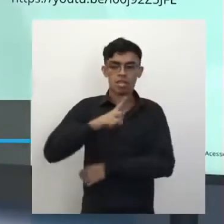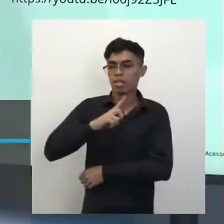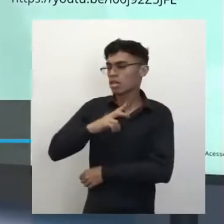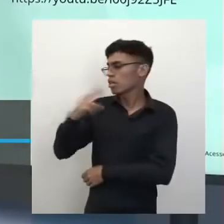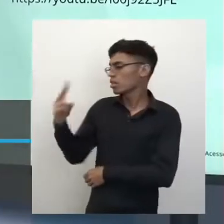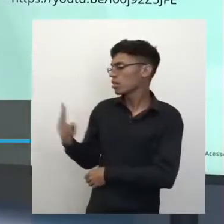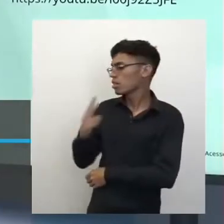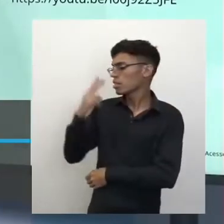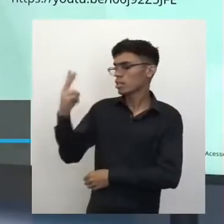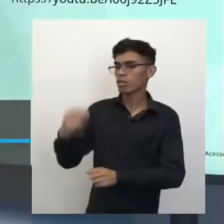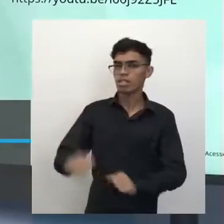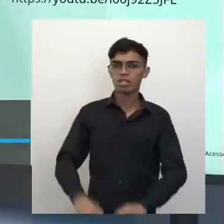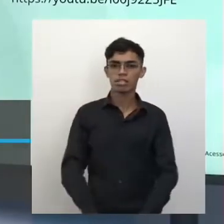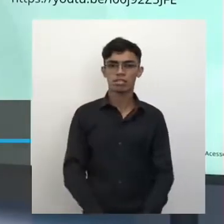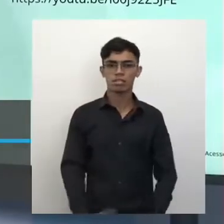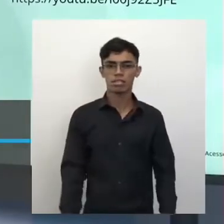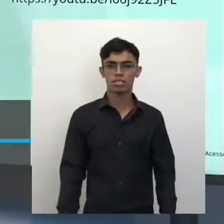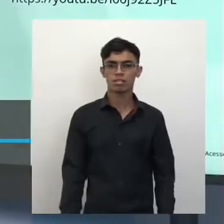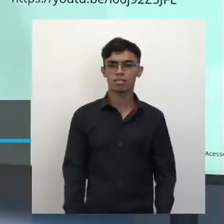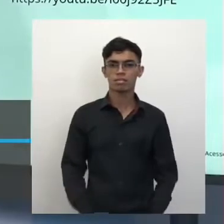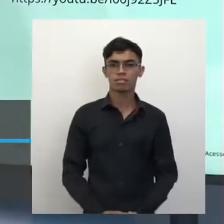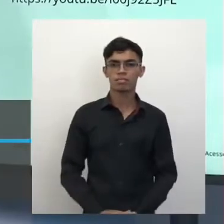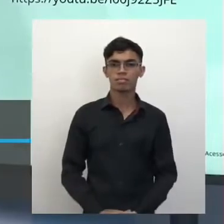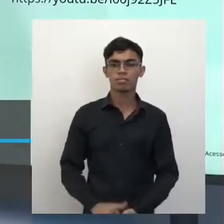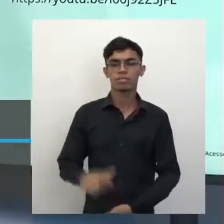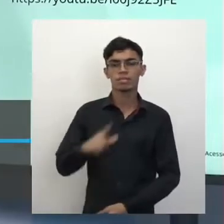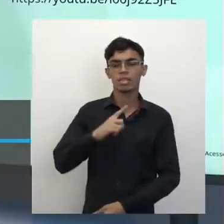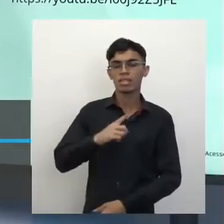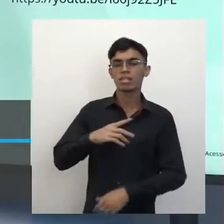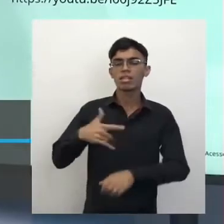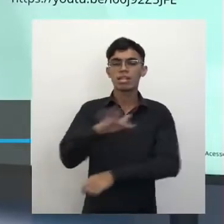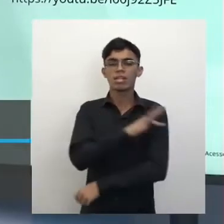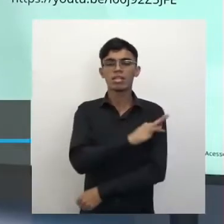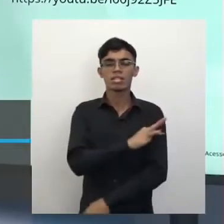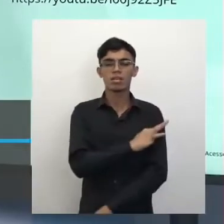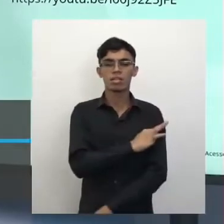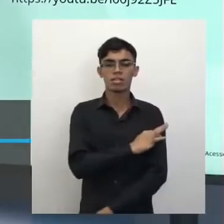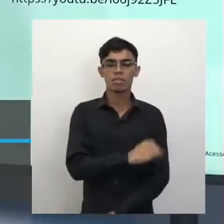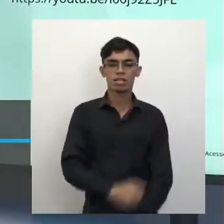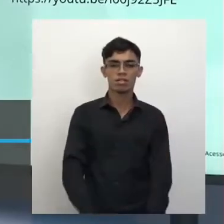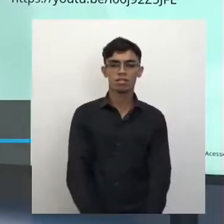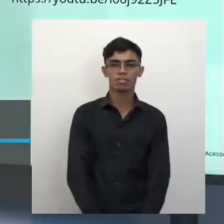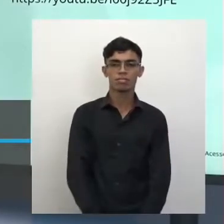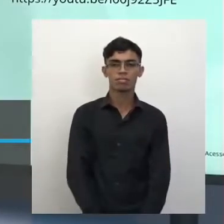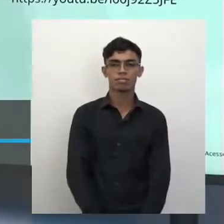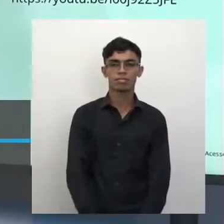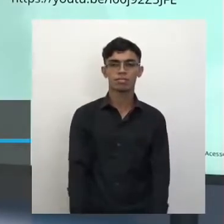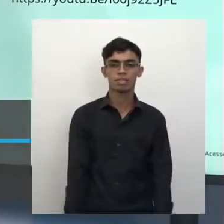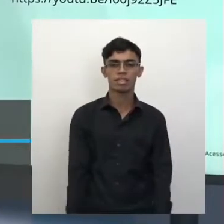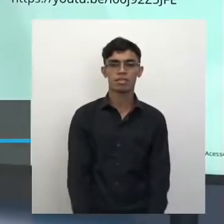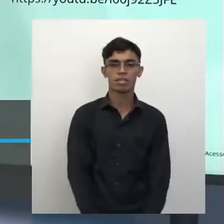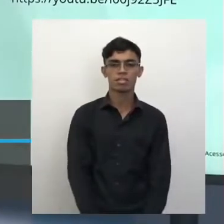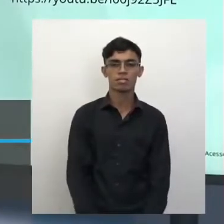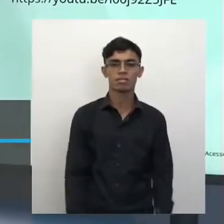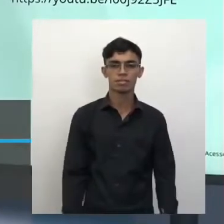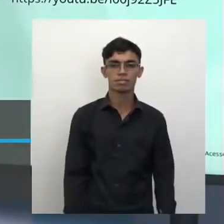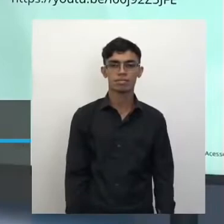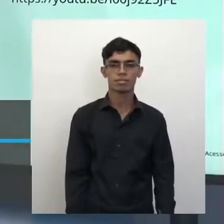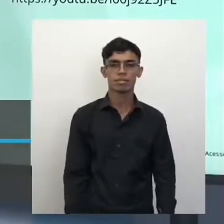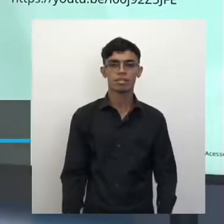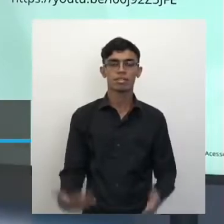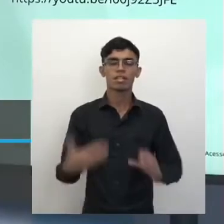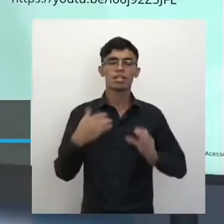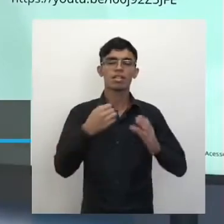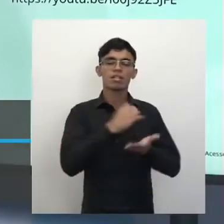nossas aulas mesmo do ensino fundamental, em todos os anos a gente cita né, várias aulas, várias habilidades falando sobre